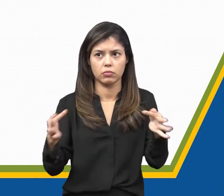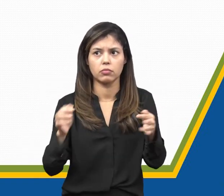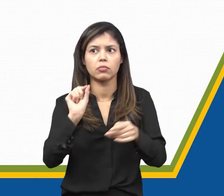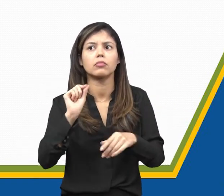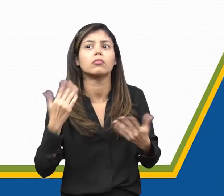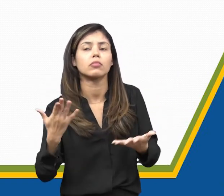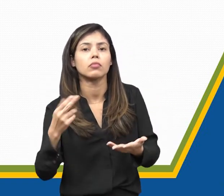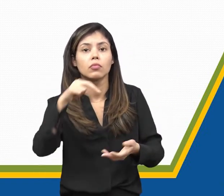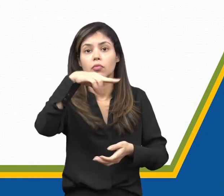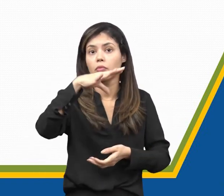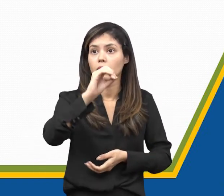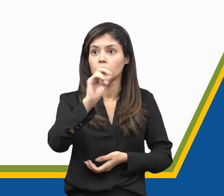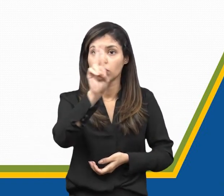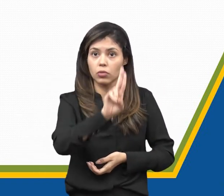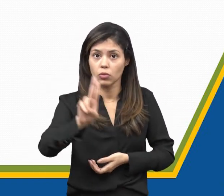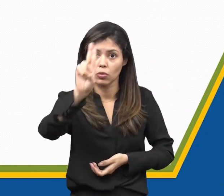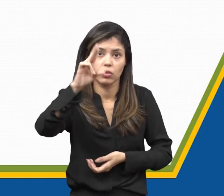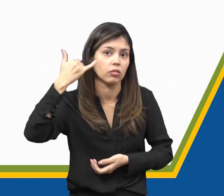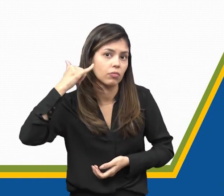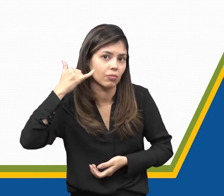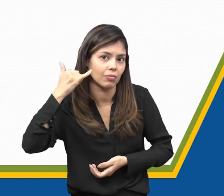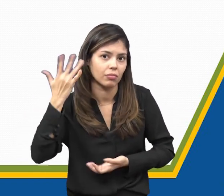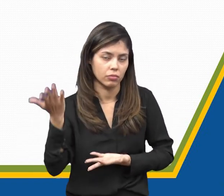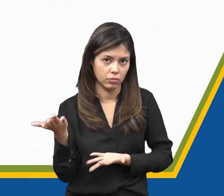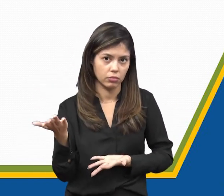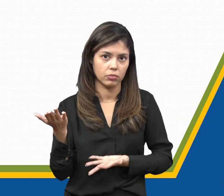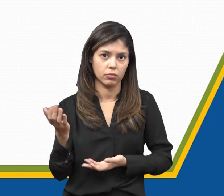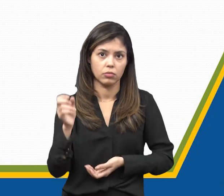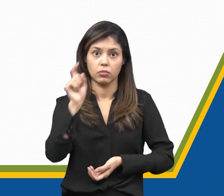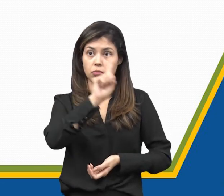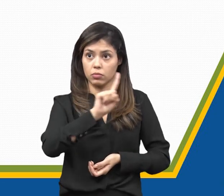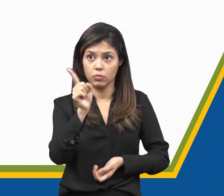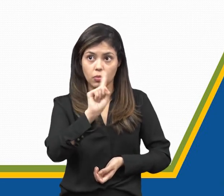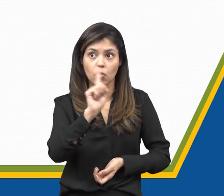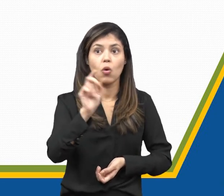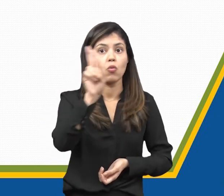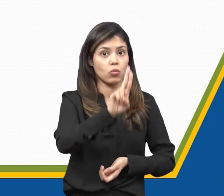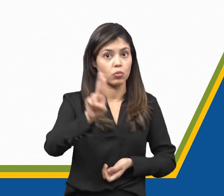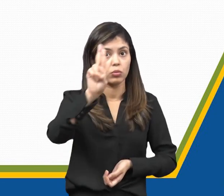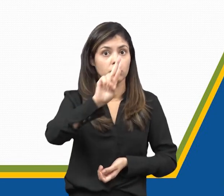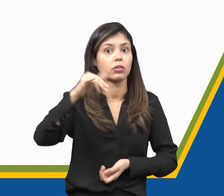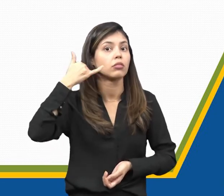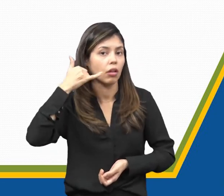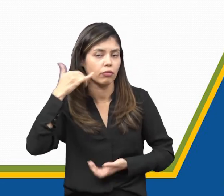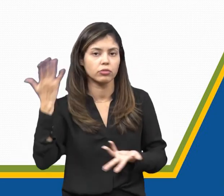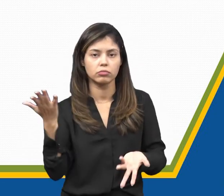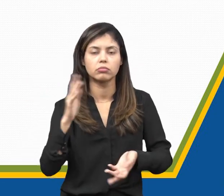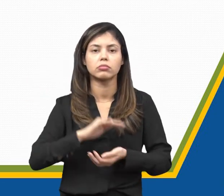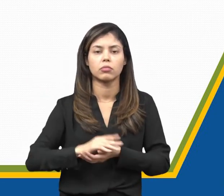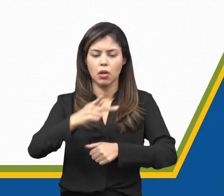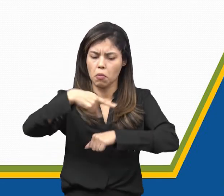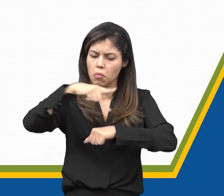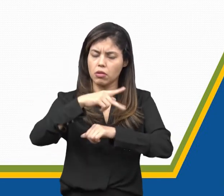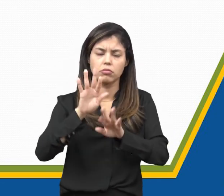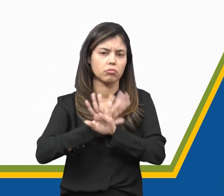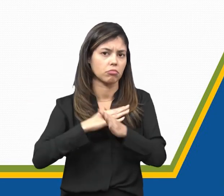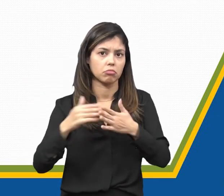cartaz seria no uses teléfono ou no uses móvel. Depende do país.